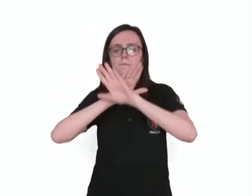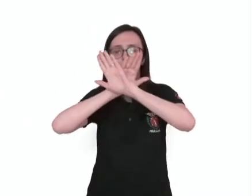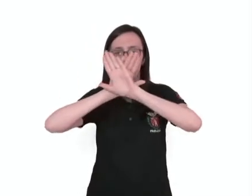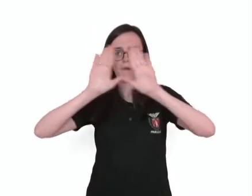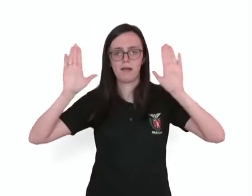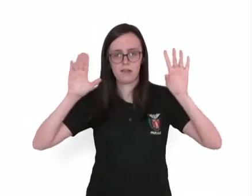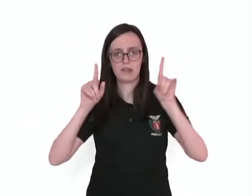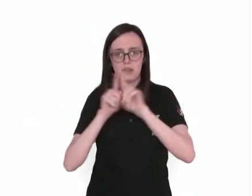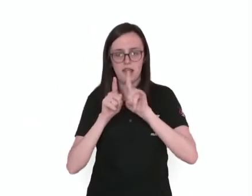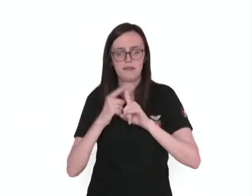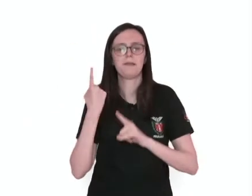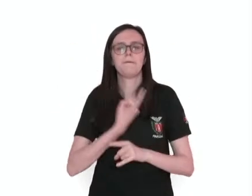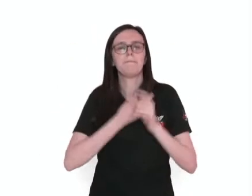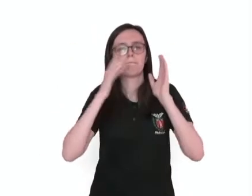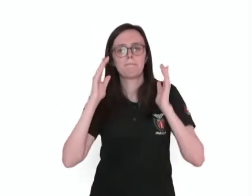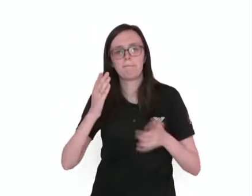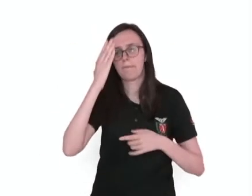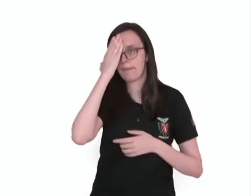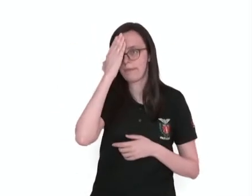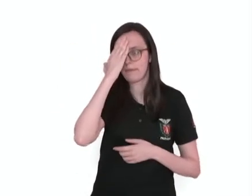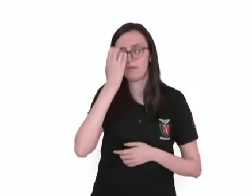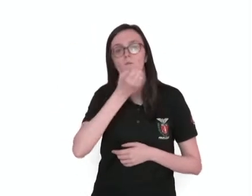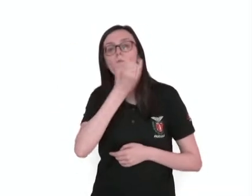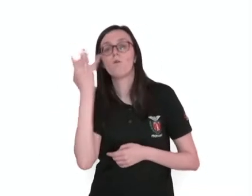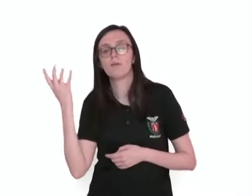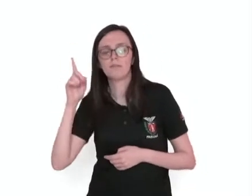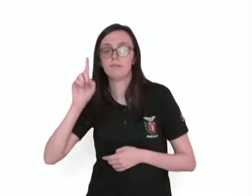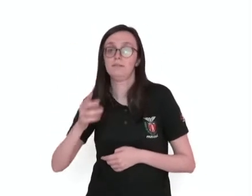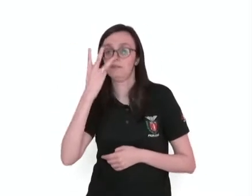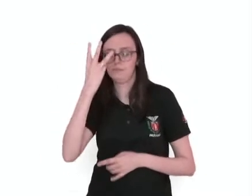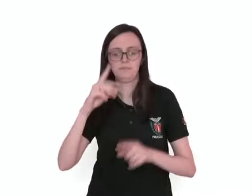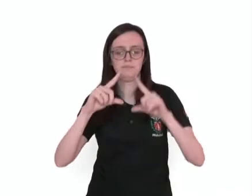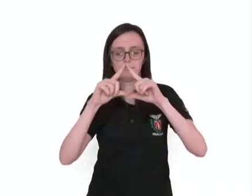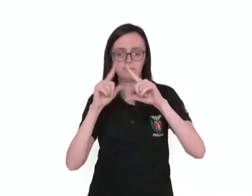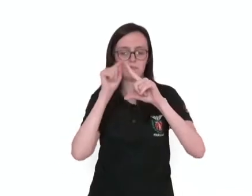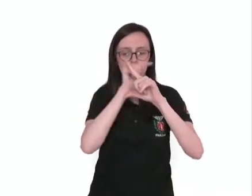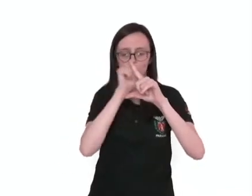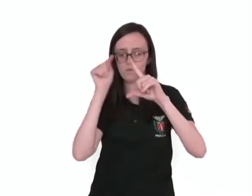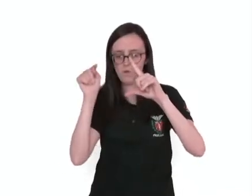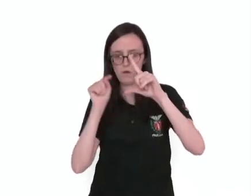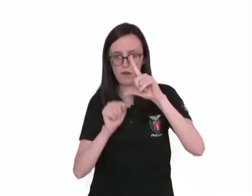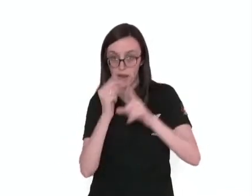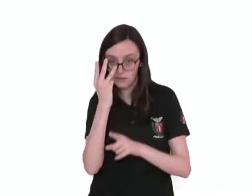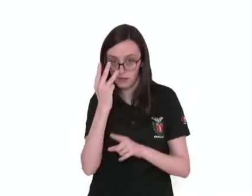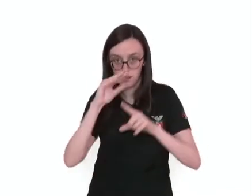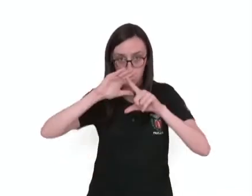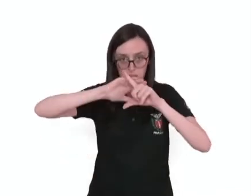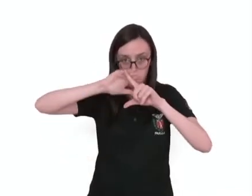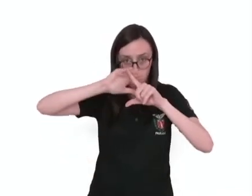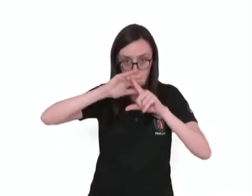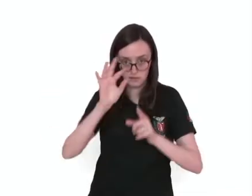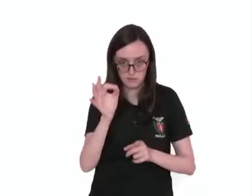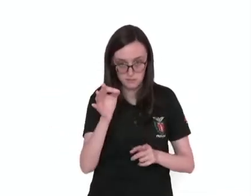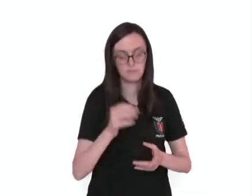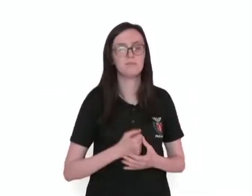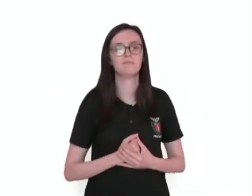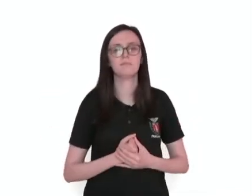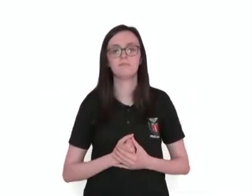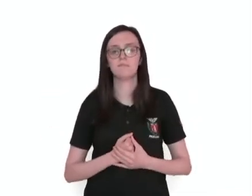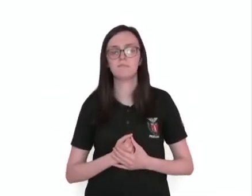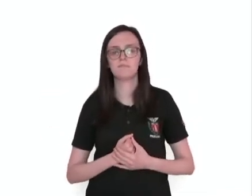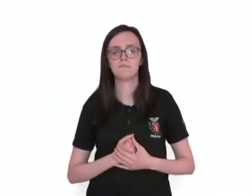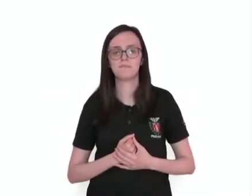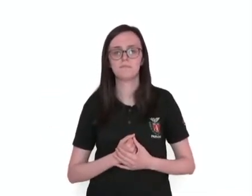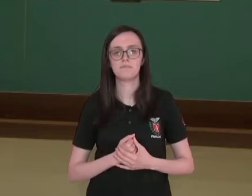tá? Como a gente já sabe, né? Ele tem quantos ladinhos? Tem 3 ladinhos. O triângulo tem 3 ladinhos, tá? E esses lados